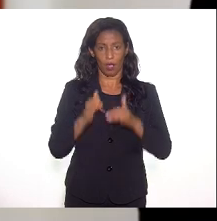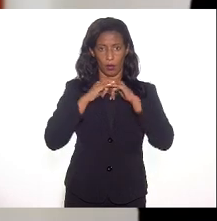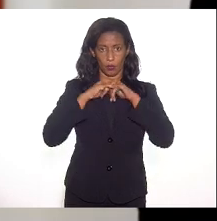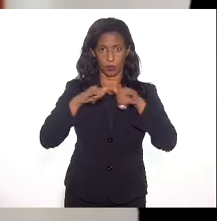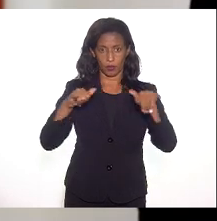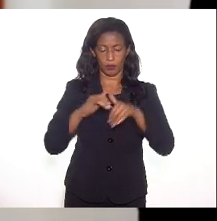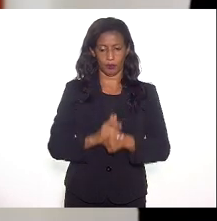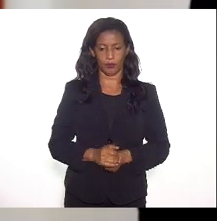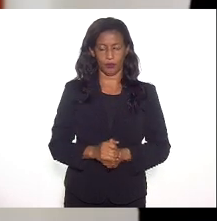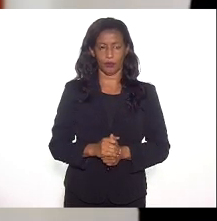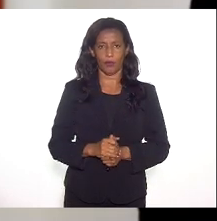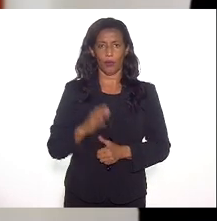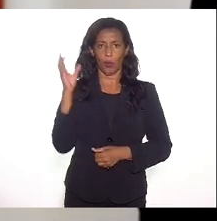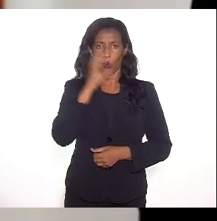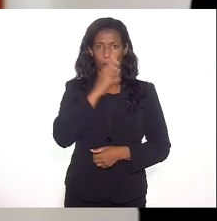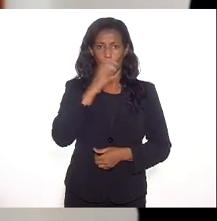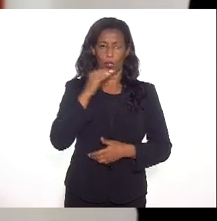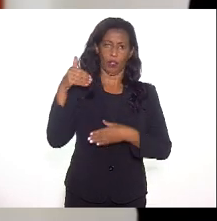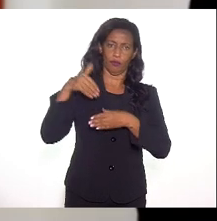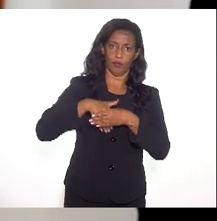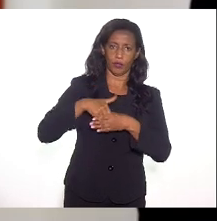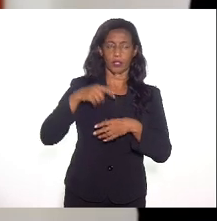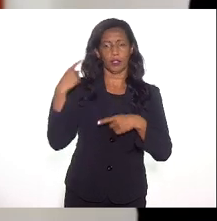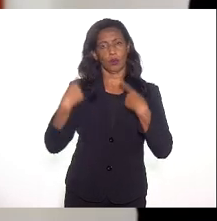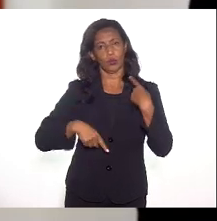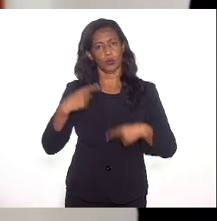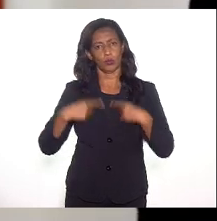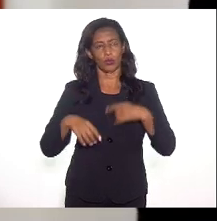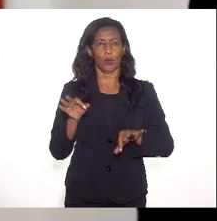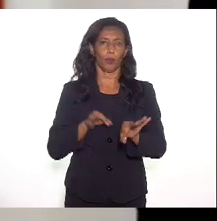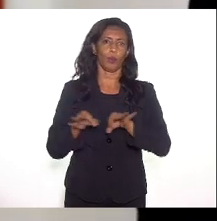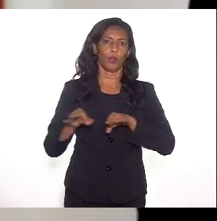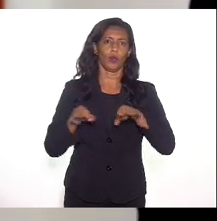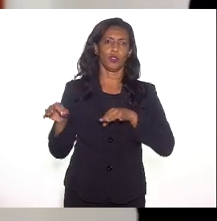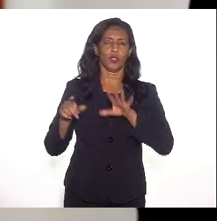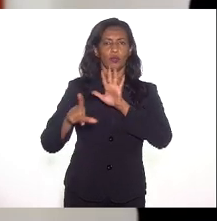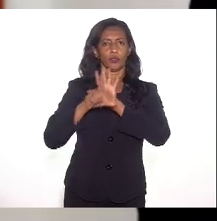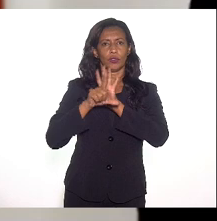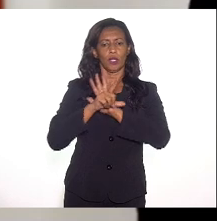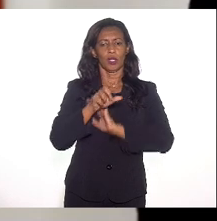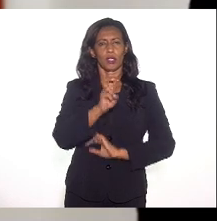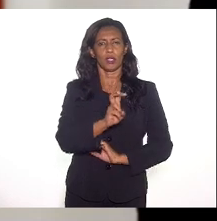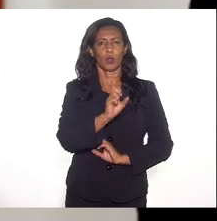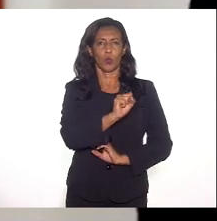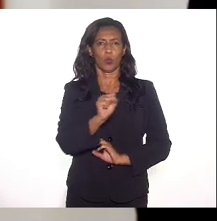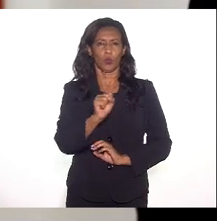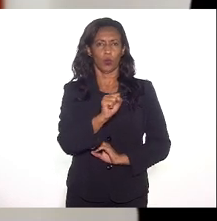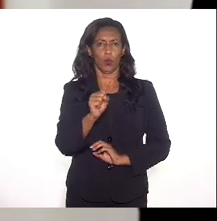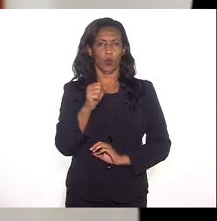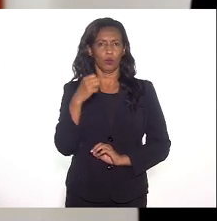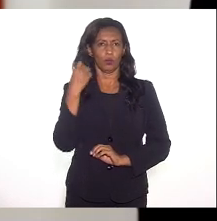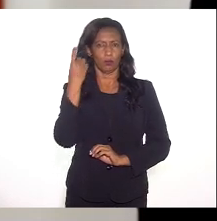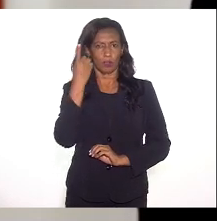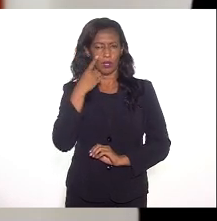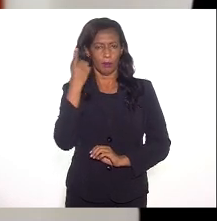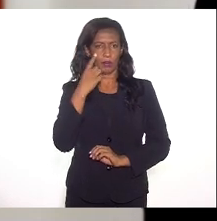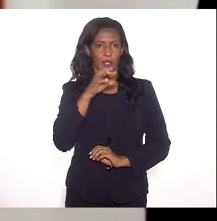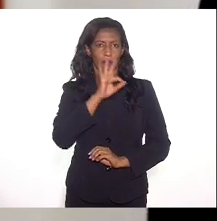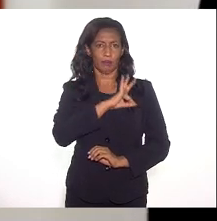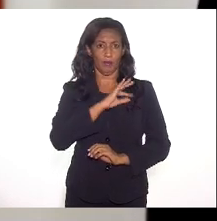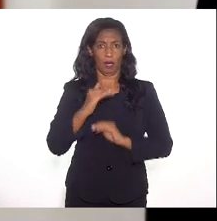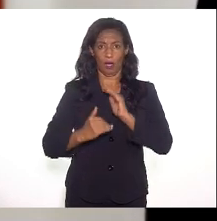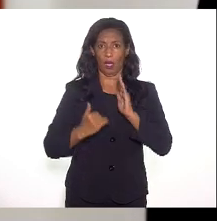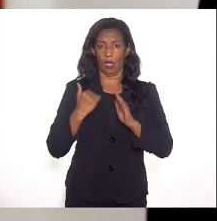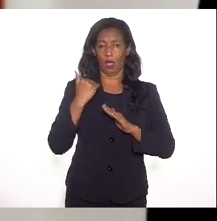Anuncio, em regime de urgência, em votação e discussão única, projeto de lei 588/2019, de autoria da deputada Marta Rocha, que altera a